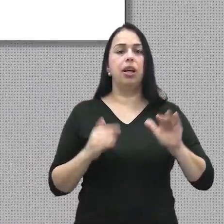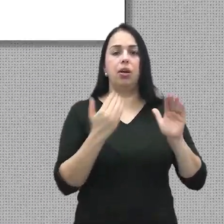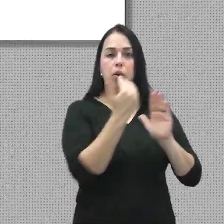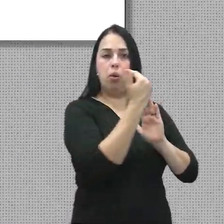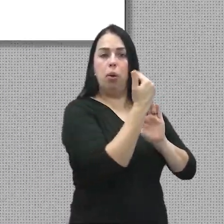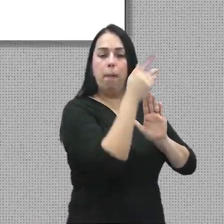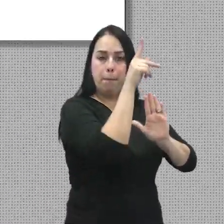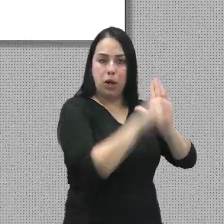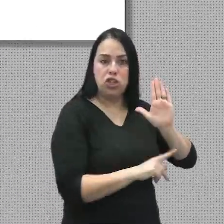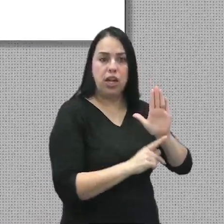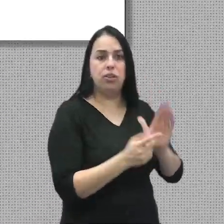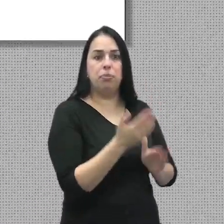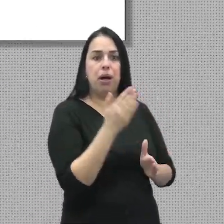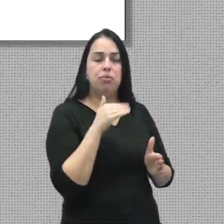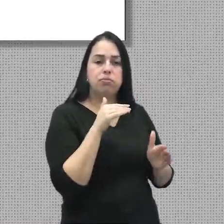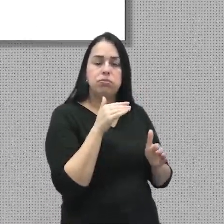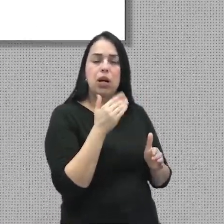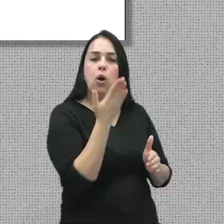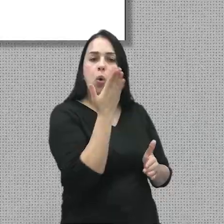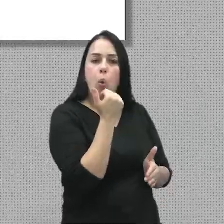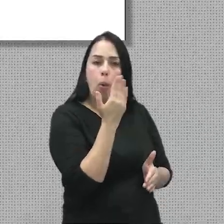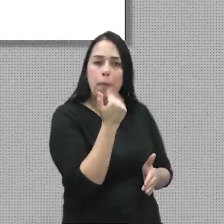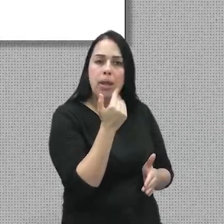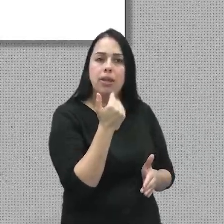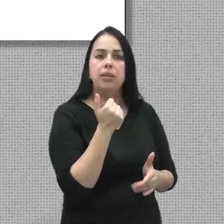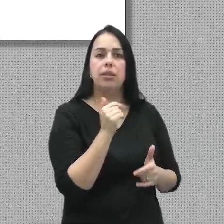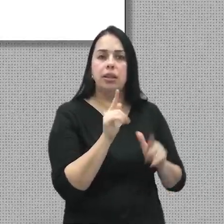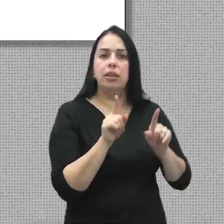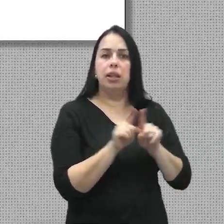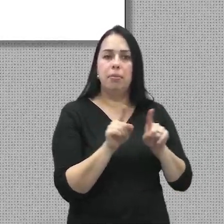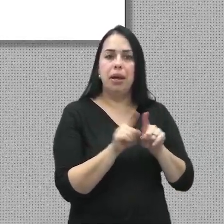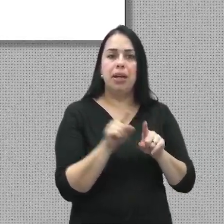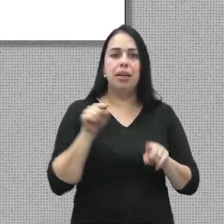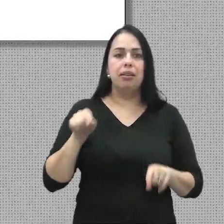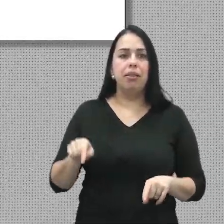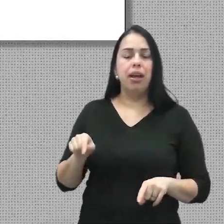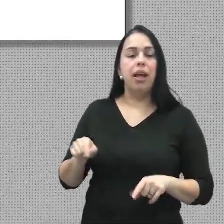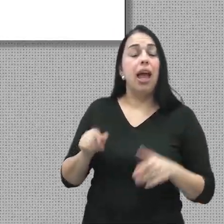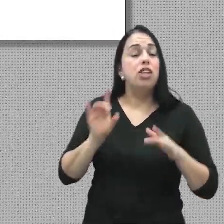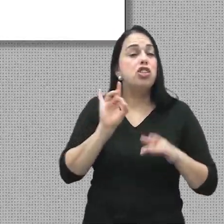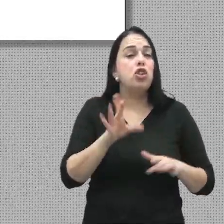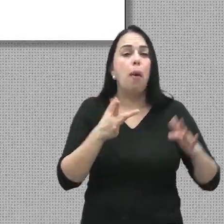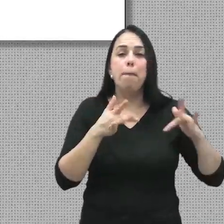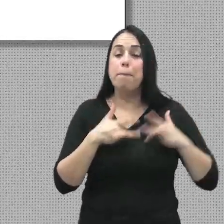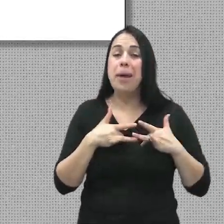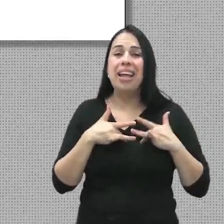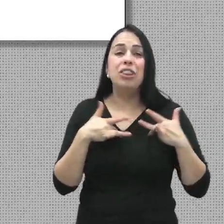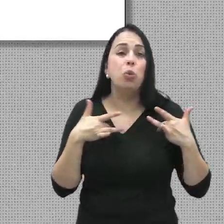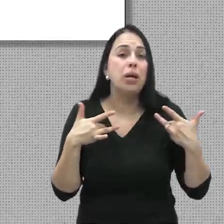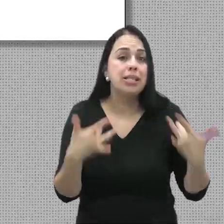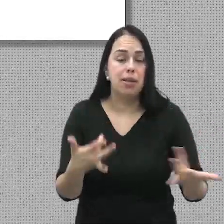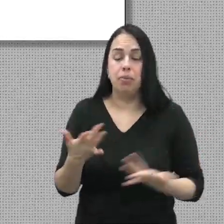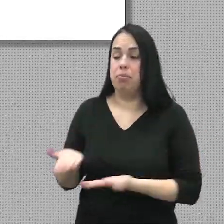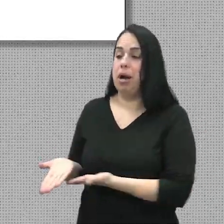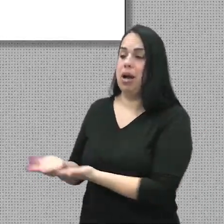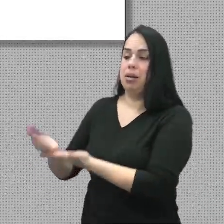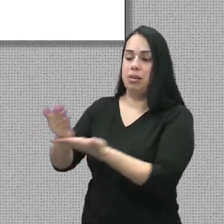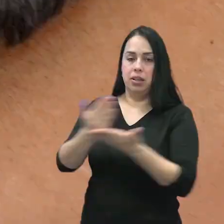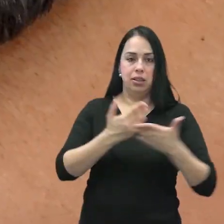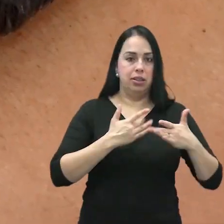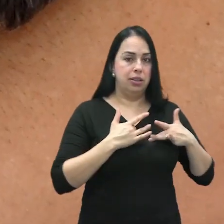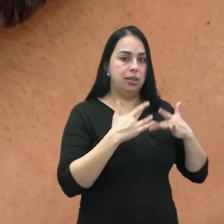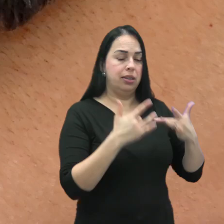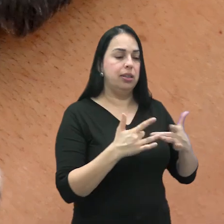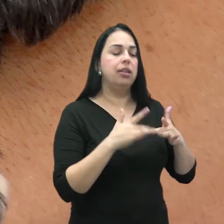estoque do banco de ração e utensílios para a proteção de animais seria formado e mantido exclusivamente por